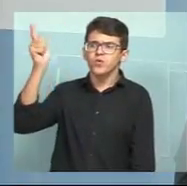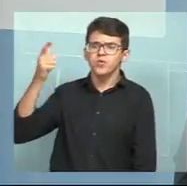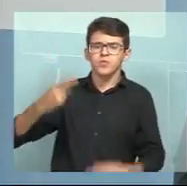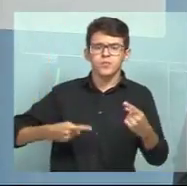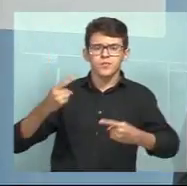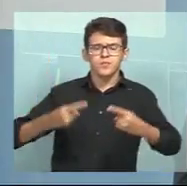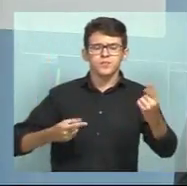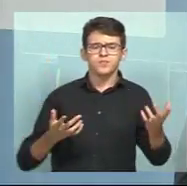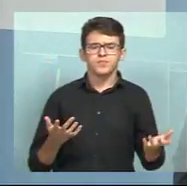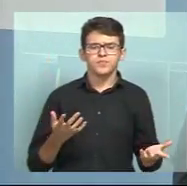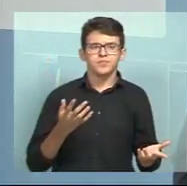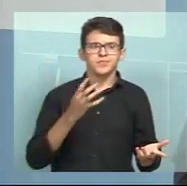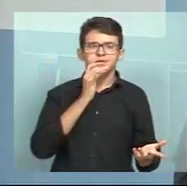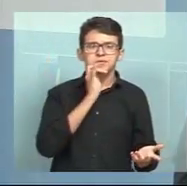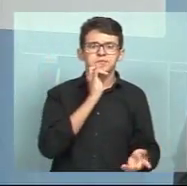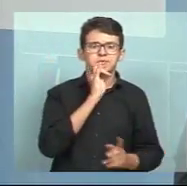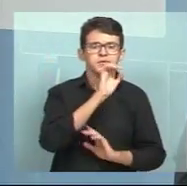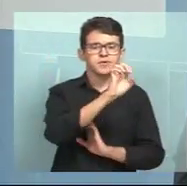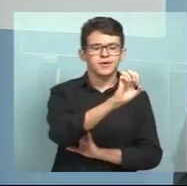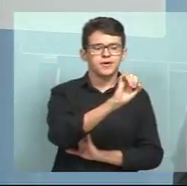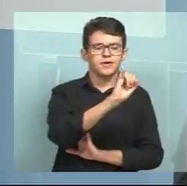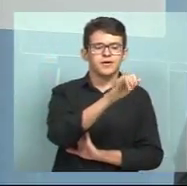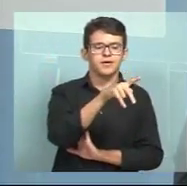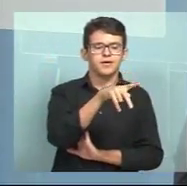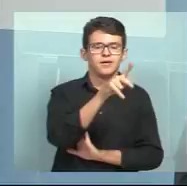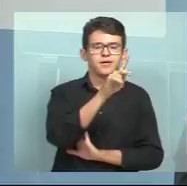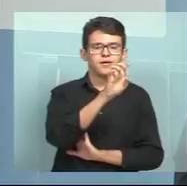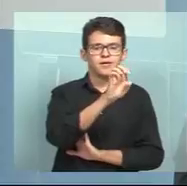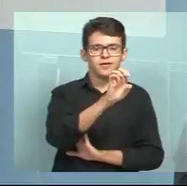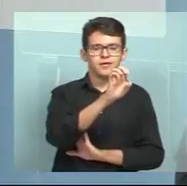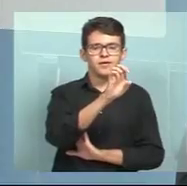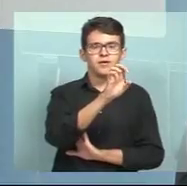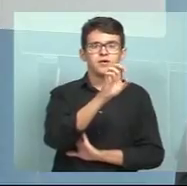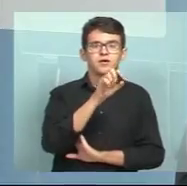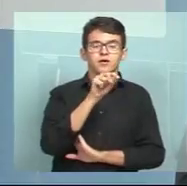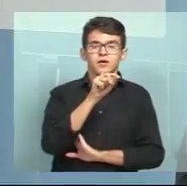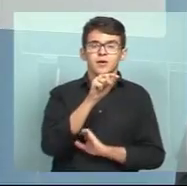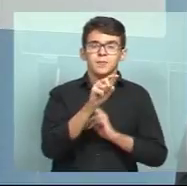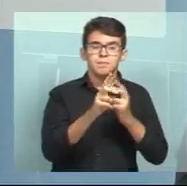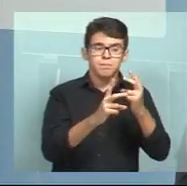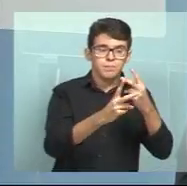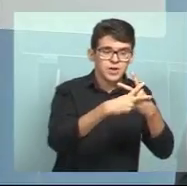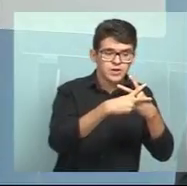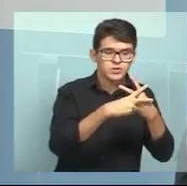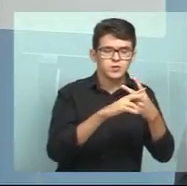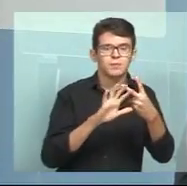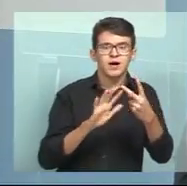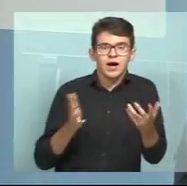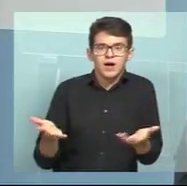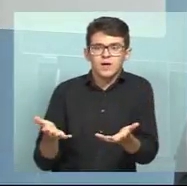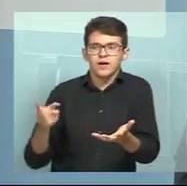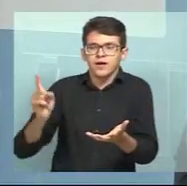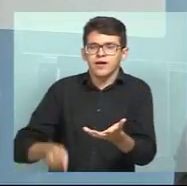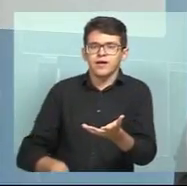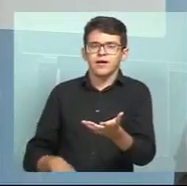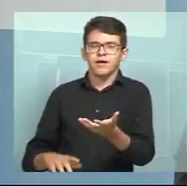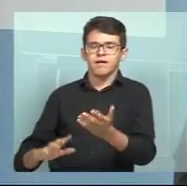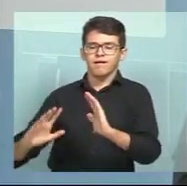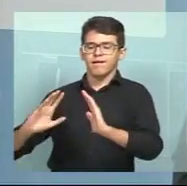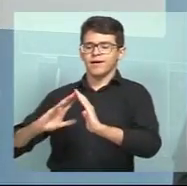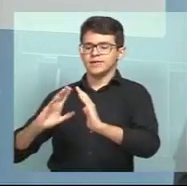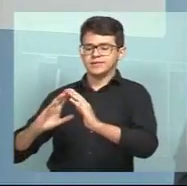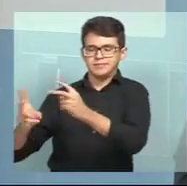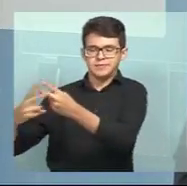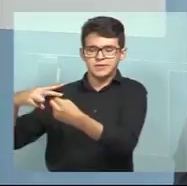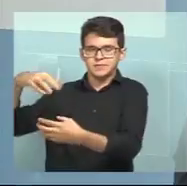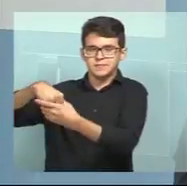ex-homem mais rico do mundo, Eike Batista, foi preso e continua em prisão domiciliar. E se eu for falar aqui, são